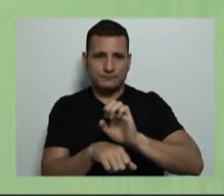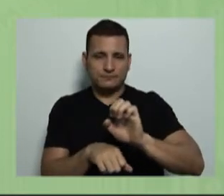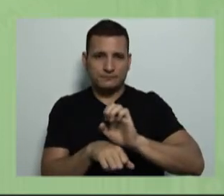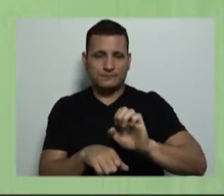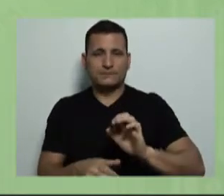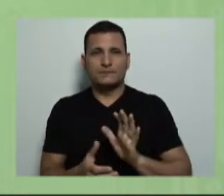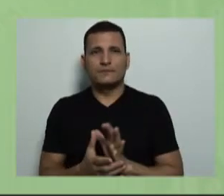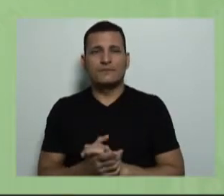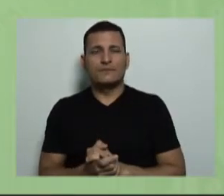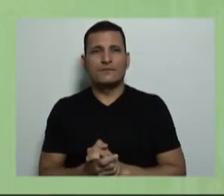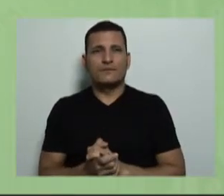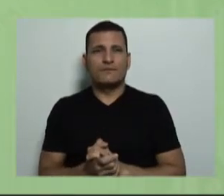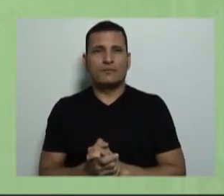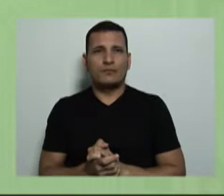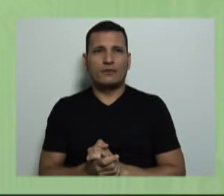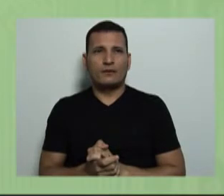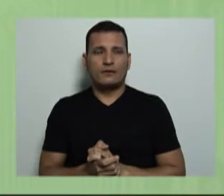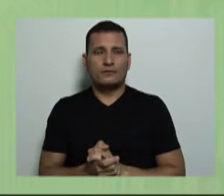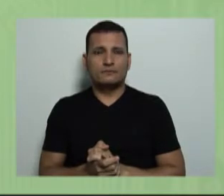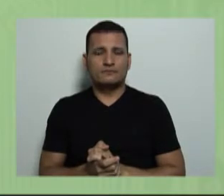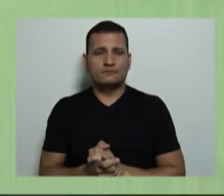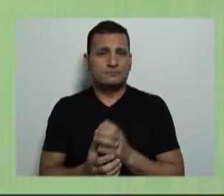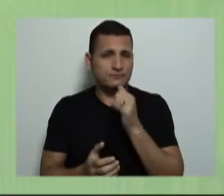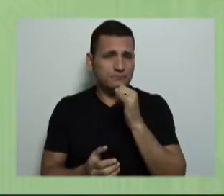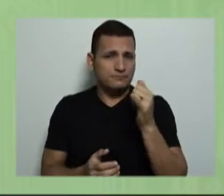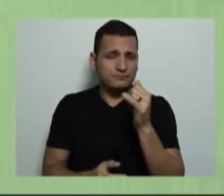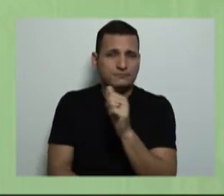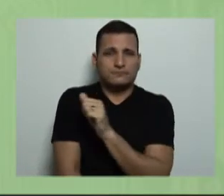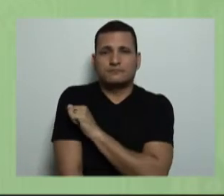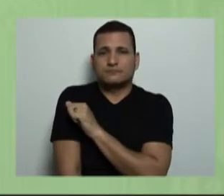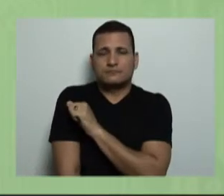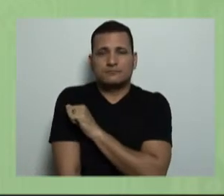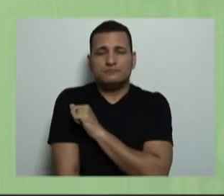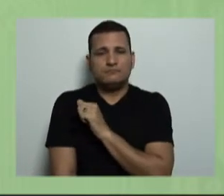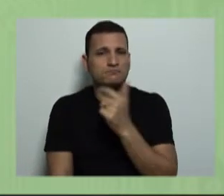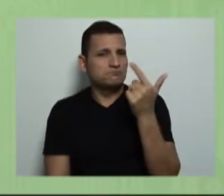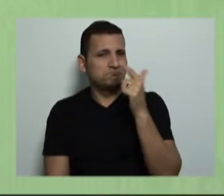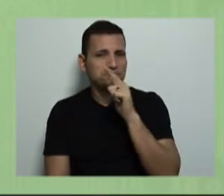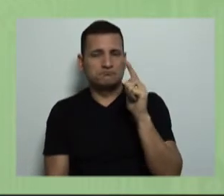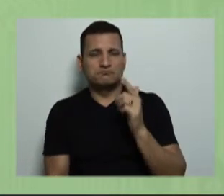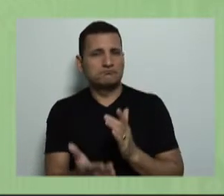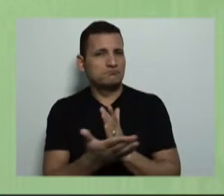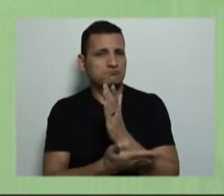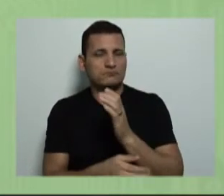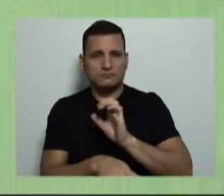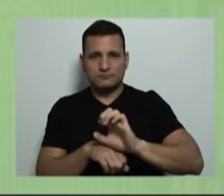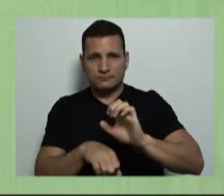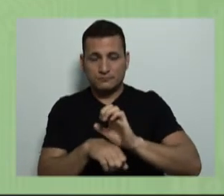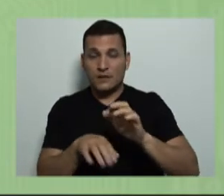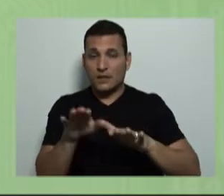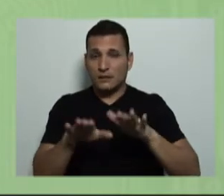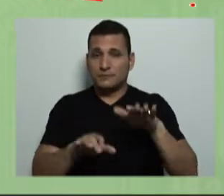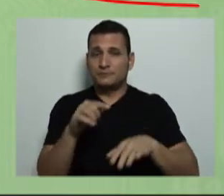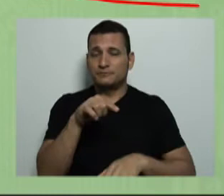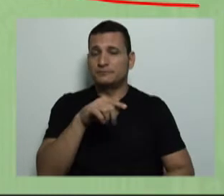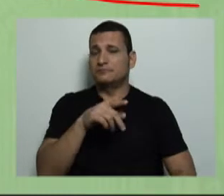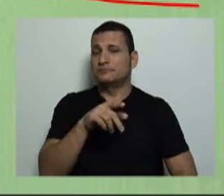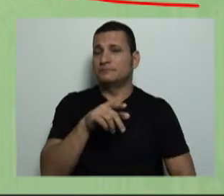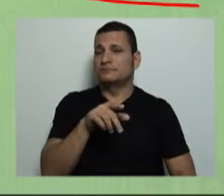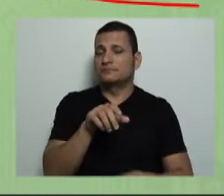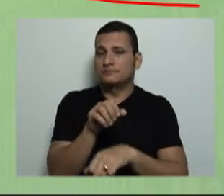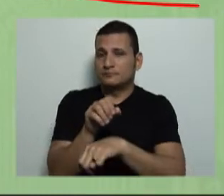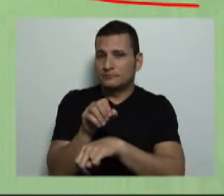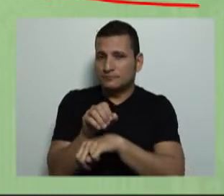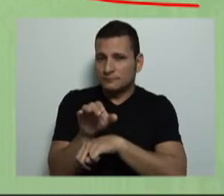Ao término do estágio, o estudante que não obtiver êxito no todo ou em parte, conforme parecer do orientador, deverá refazer